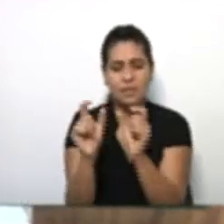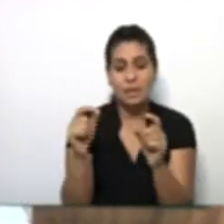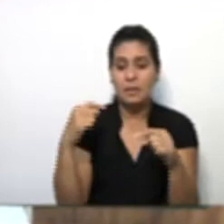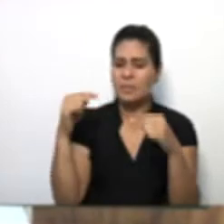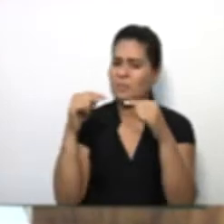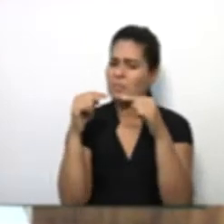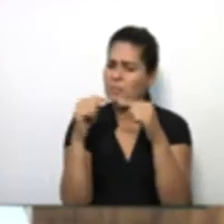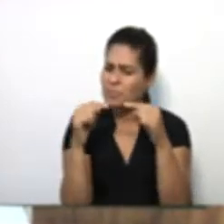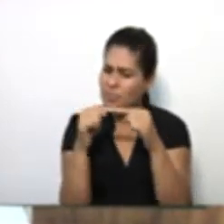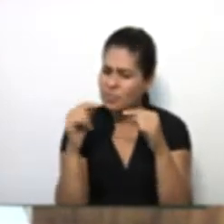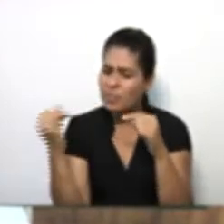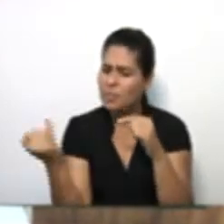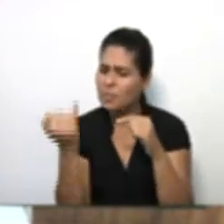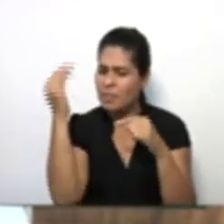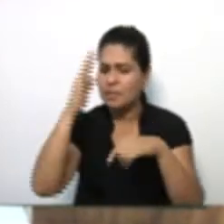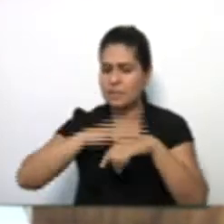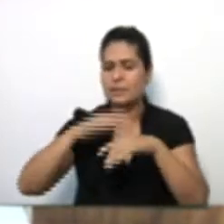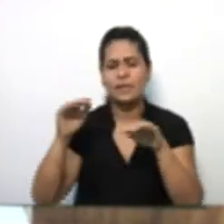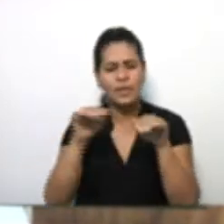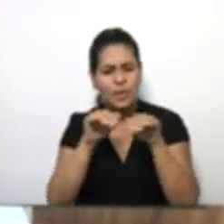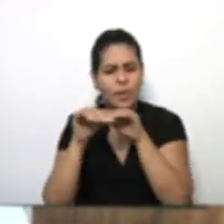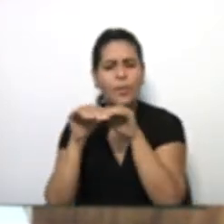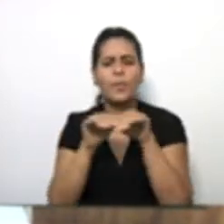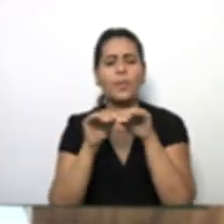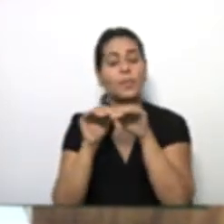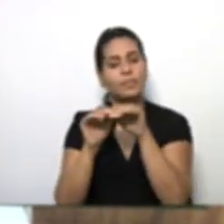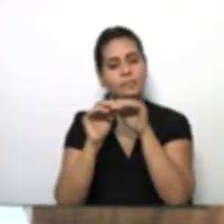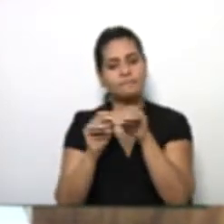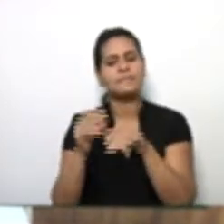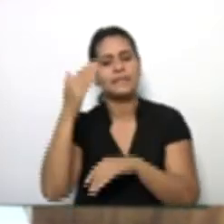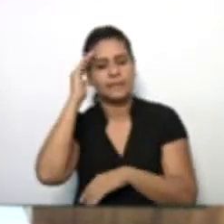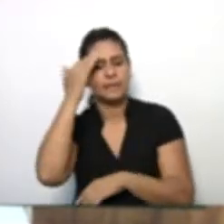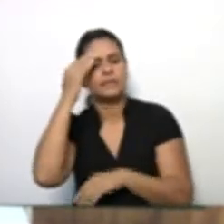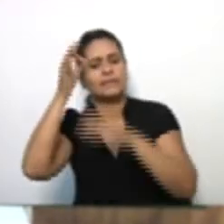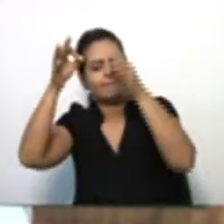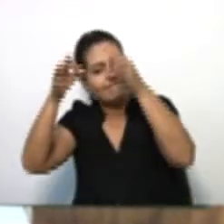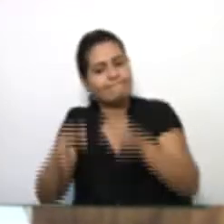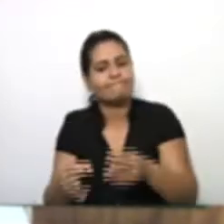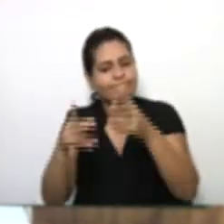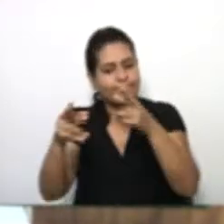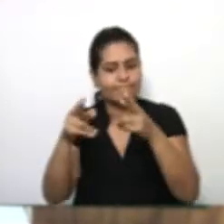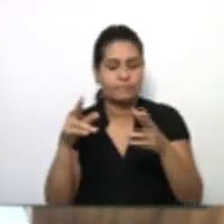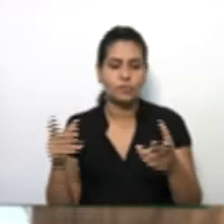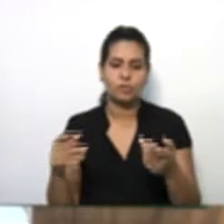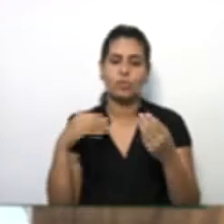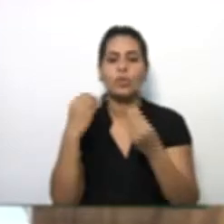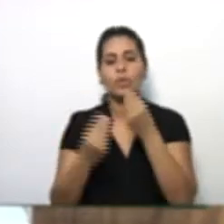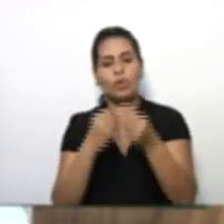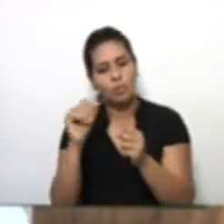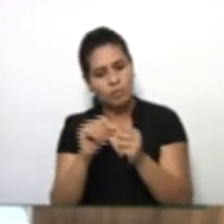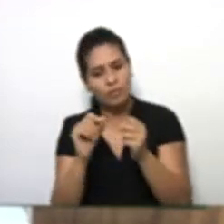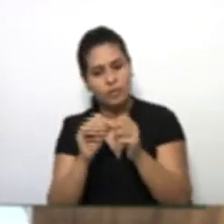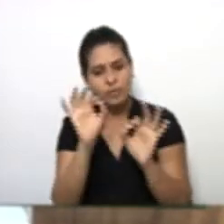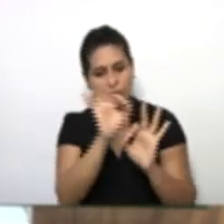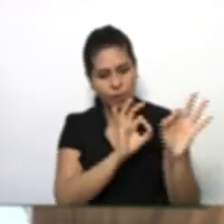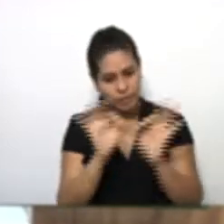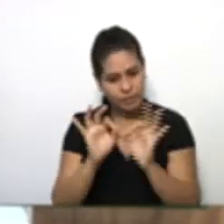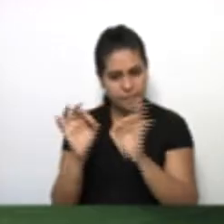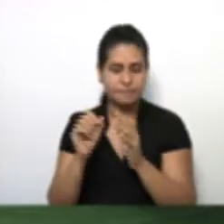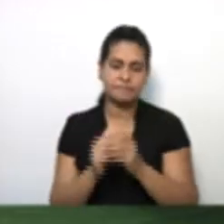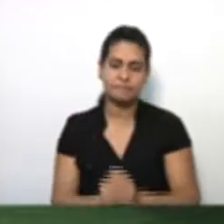pontos principais estão considerados, tá? O pessoal está entendendo exatamente como devem ser definidas as